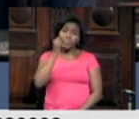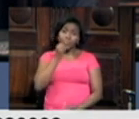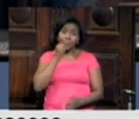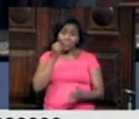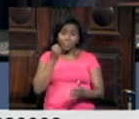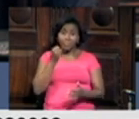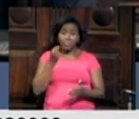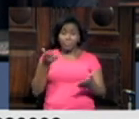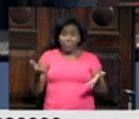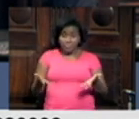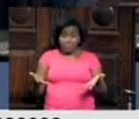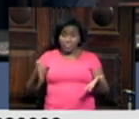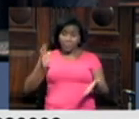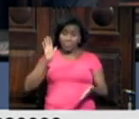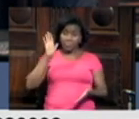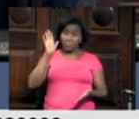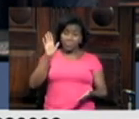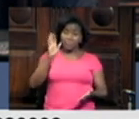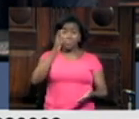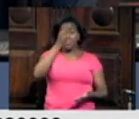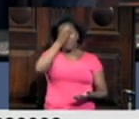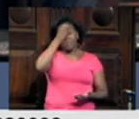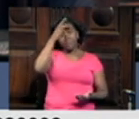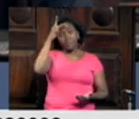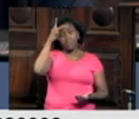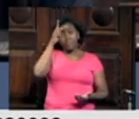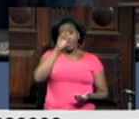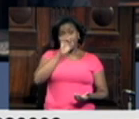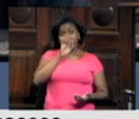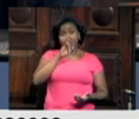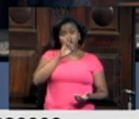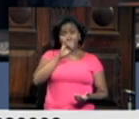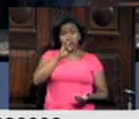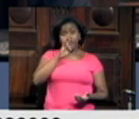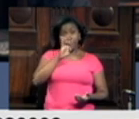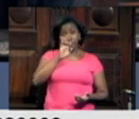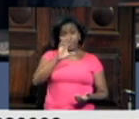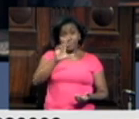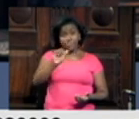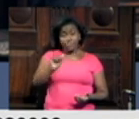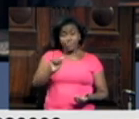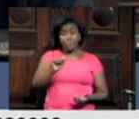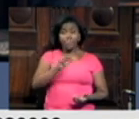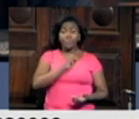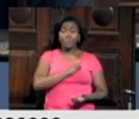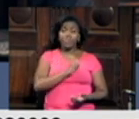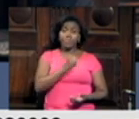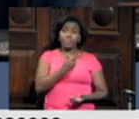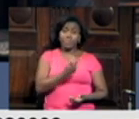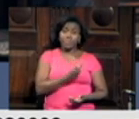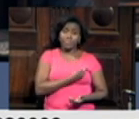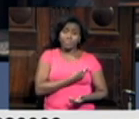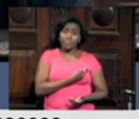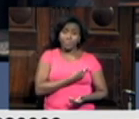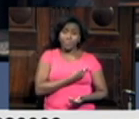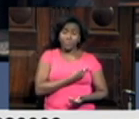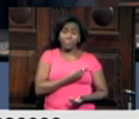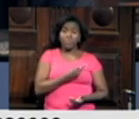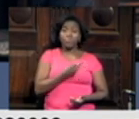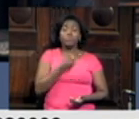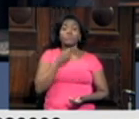candidato a prefeito, Crivella, Marcelo Crivella, e em São Gonçalo, com o